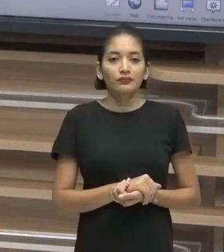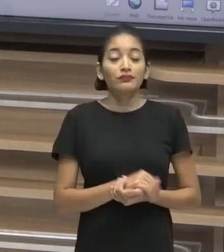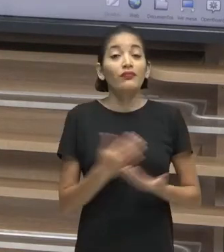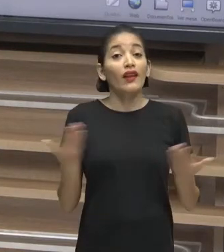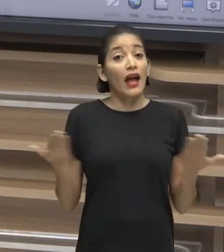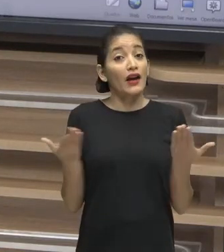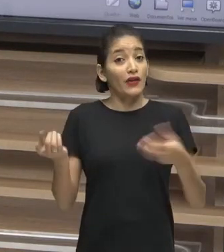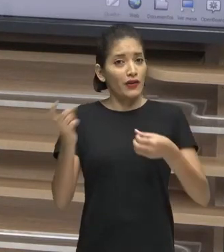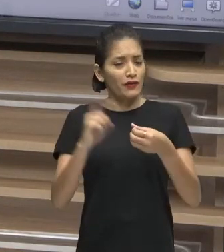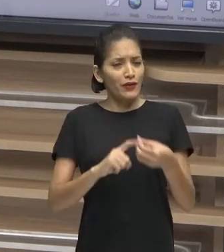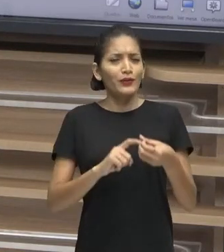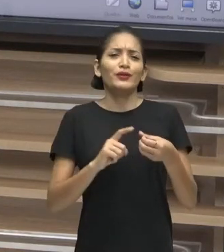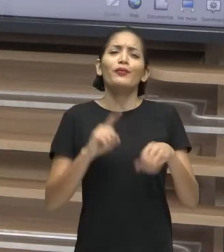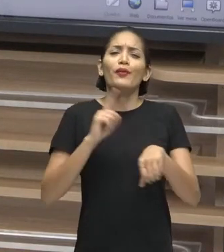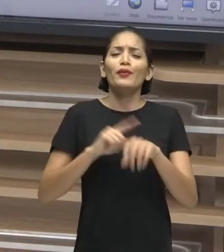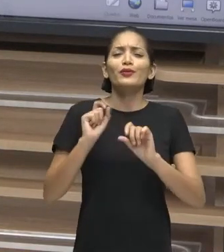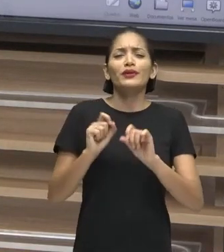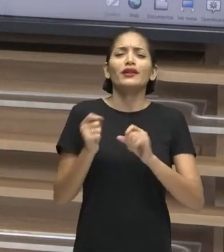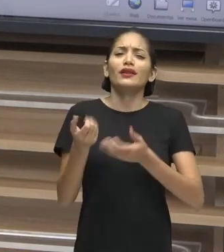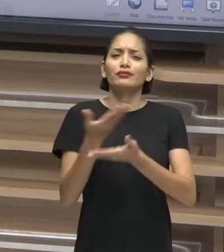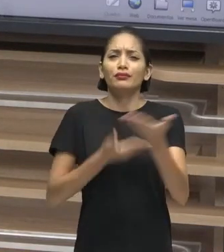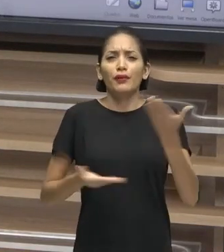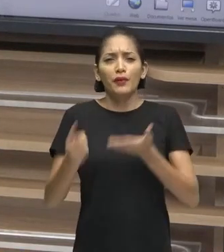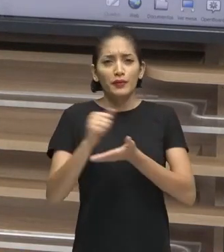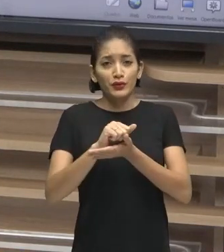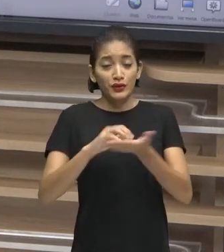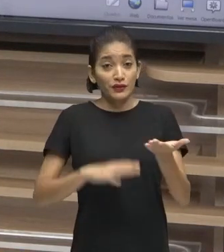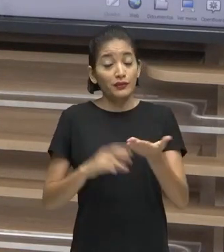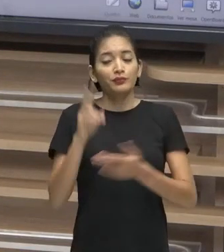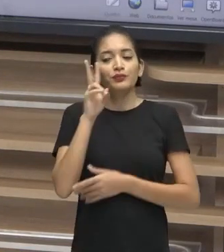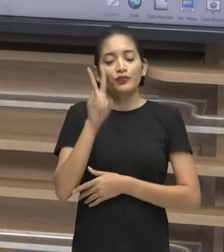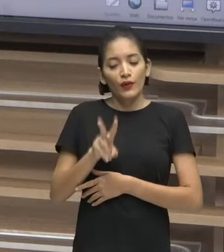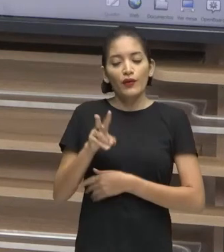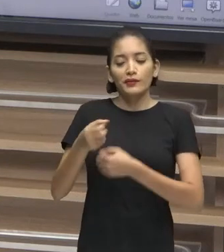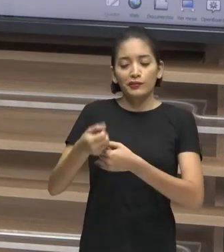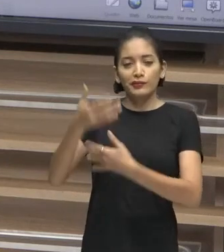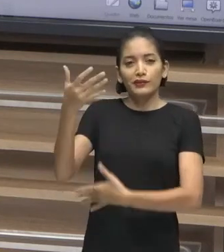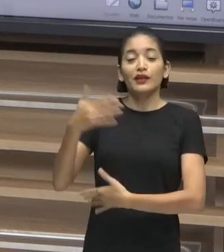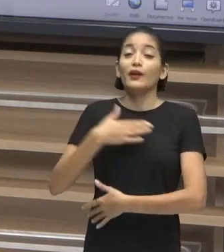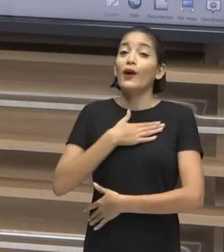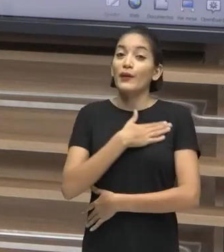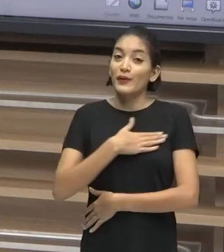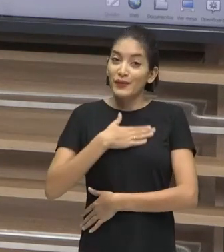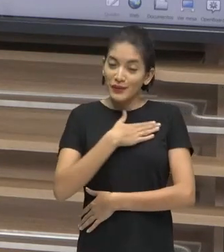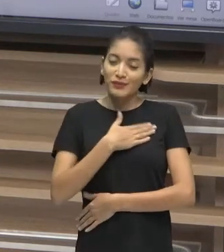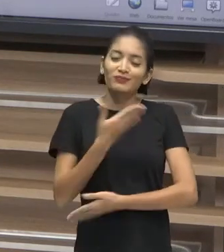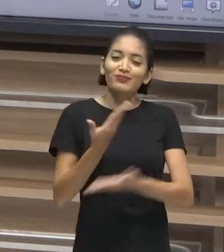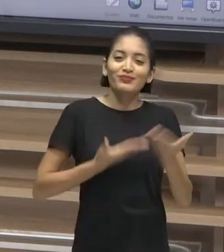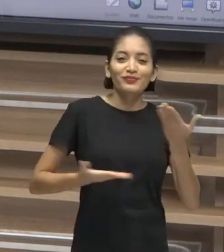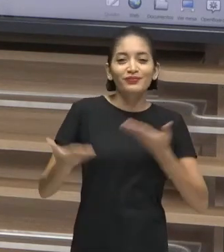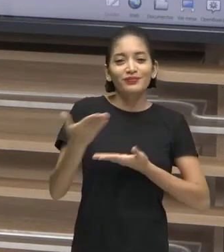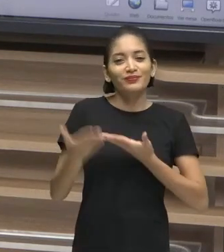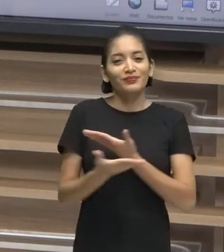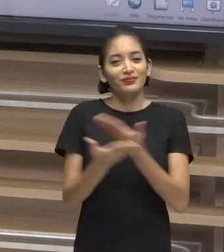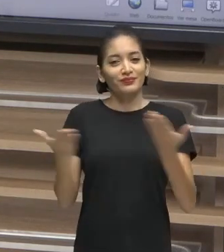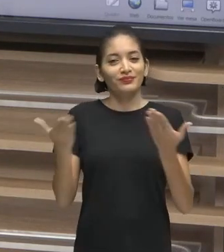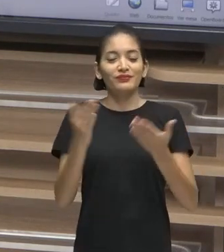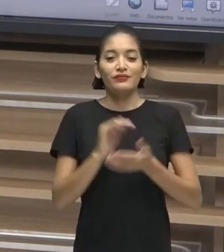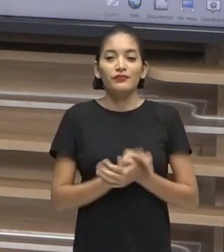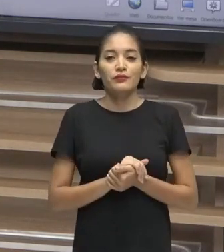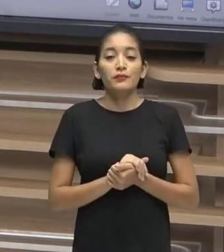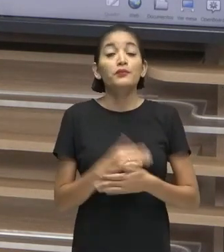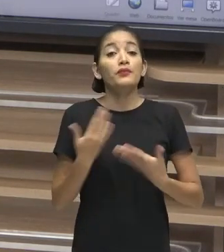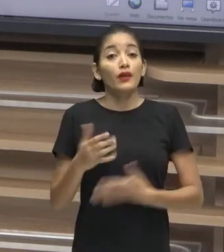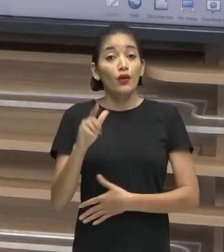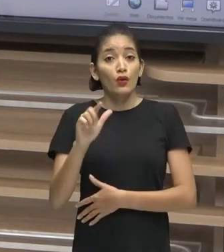Voltamos agora para o momento da nossa interatividade. Estou olhando aqui a resposta dos alunos. Estou gostando de ver a participação de vocês. Deixa eu ver aqui, olha. O